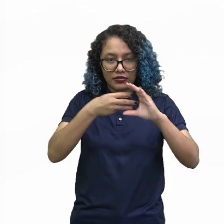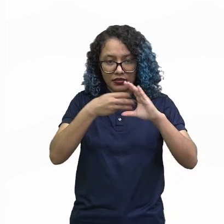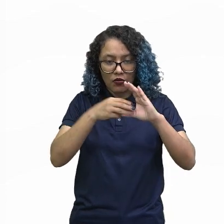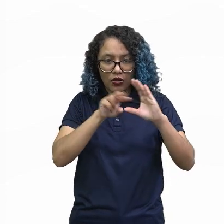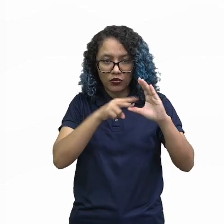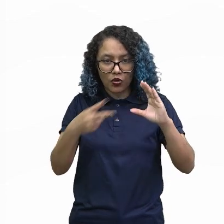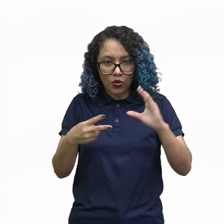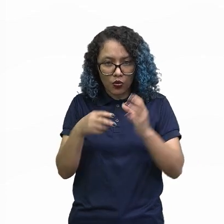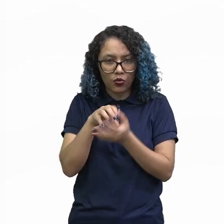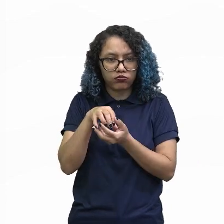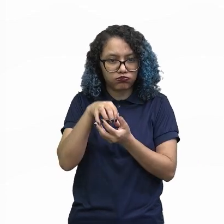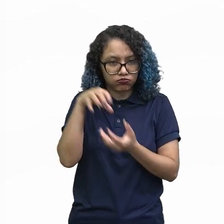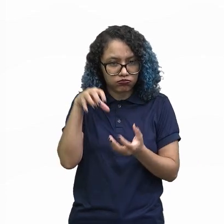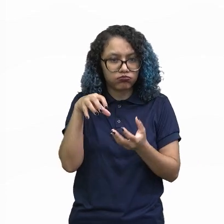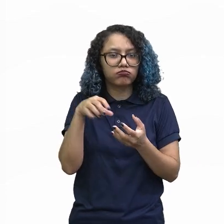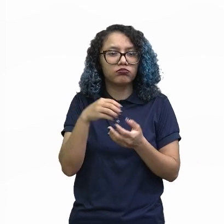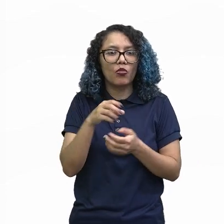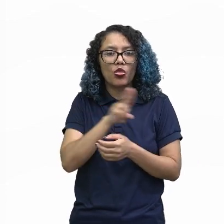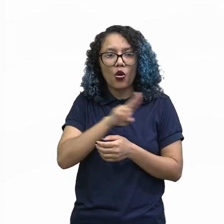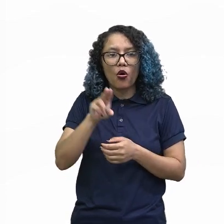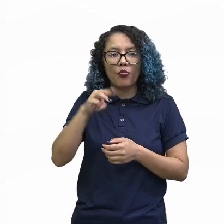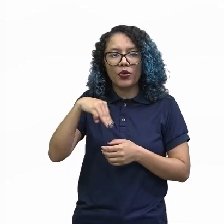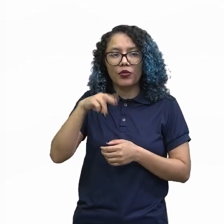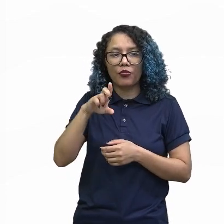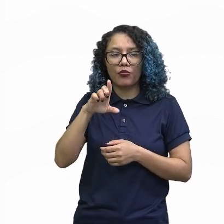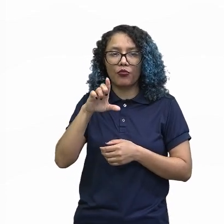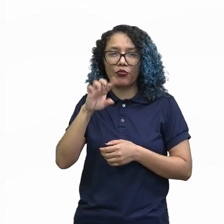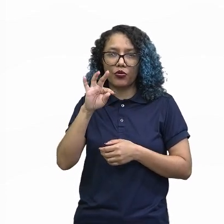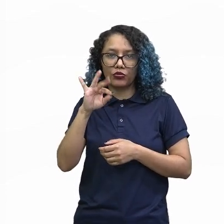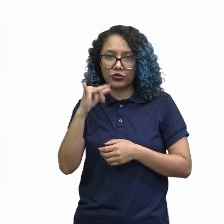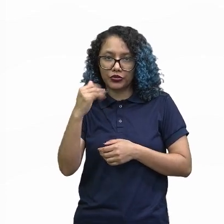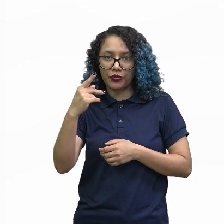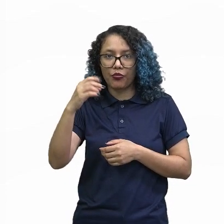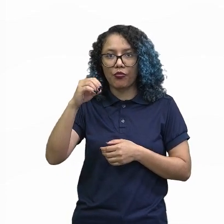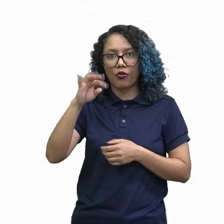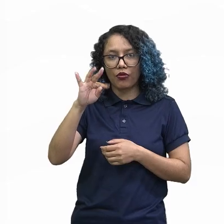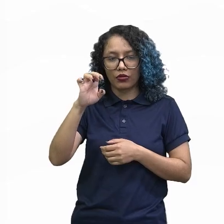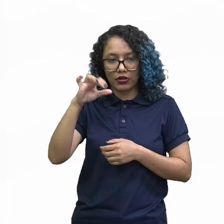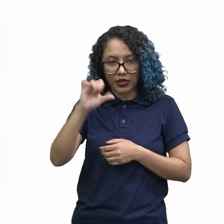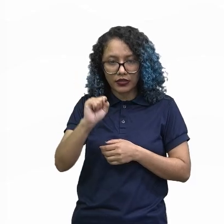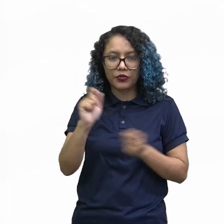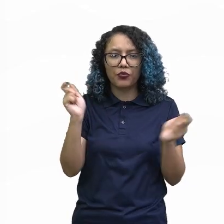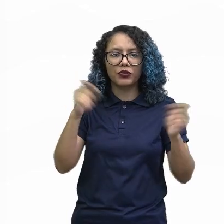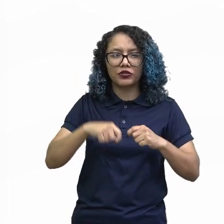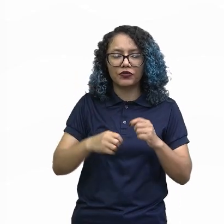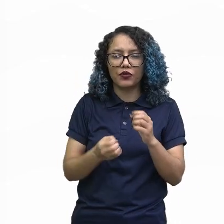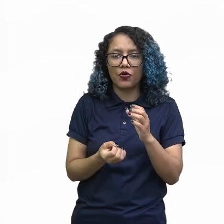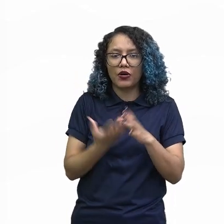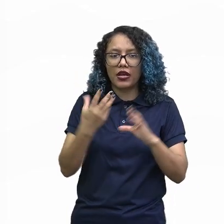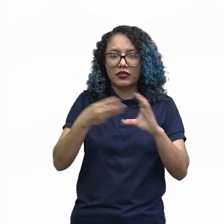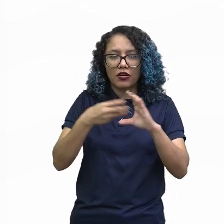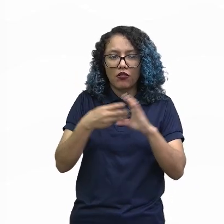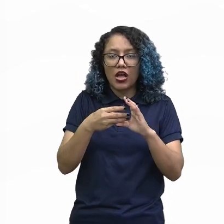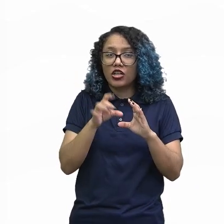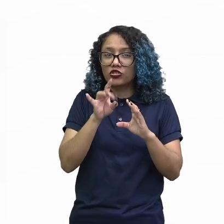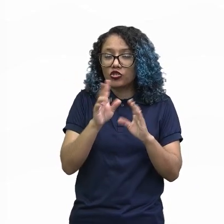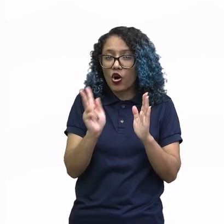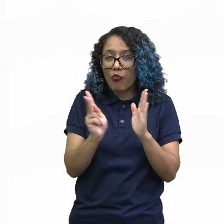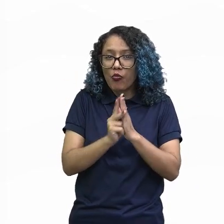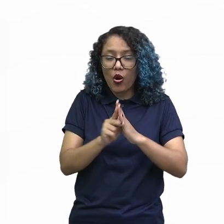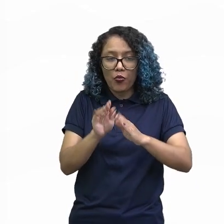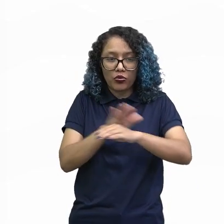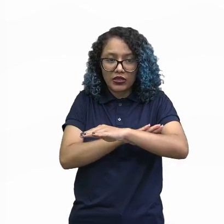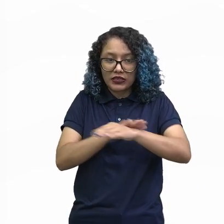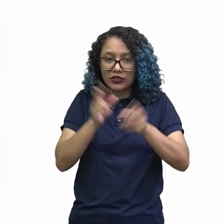ali de multipotentes. Elas são capazes apenas de gerar células do tecido que